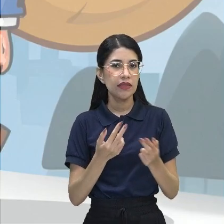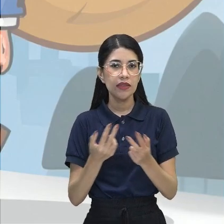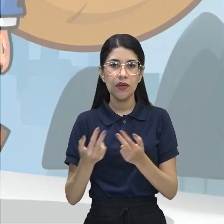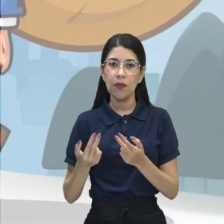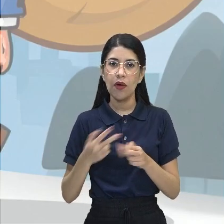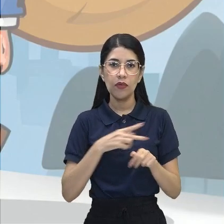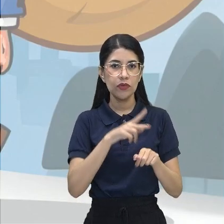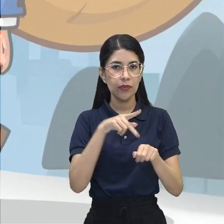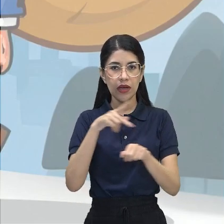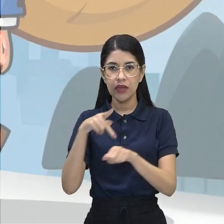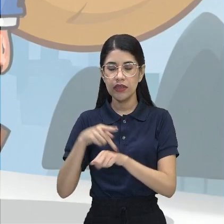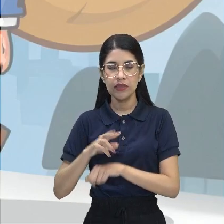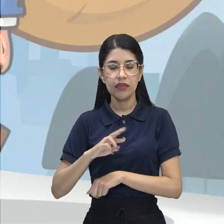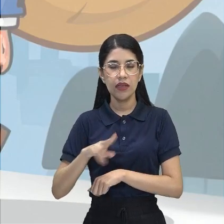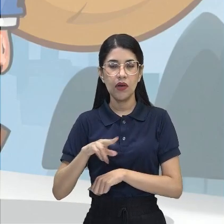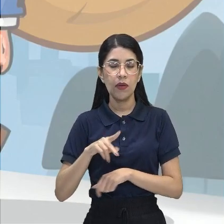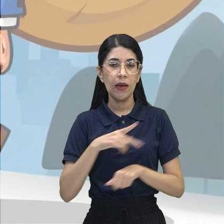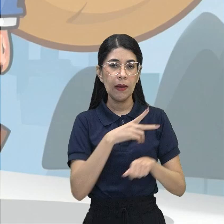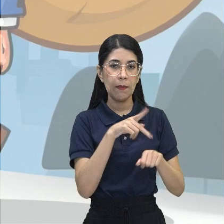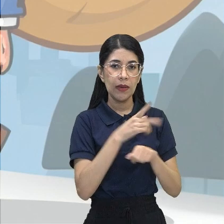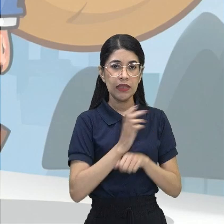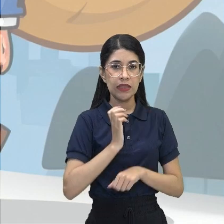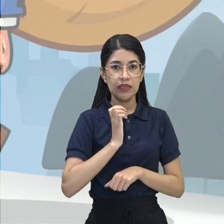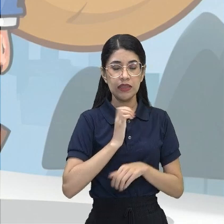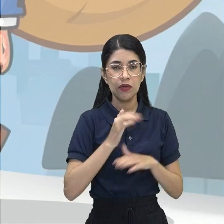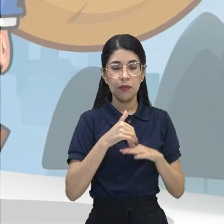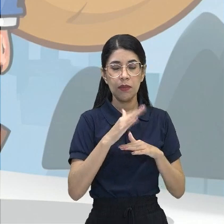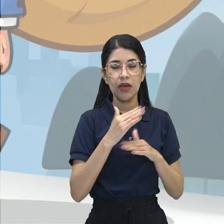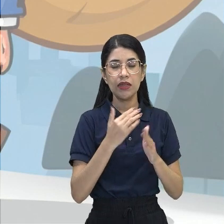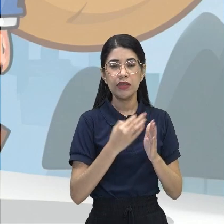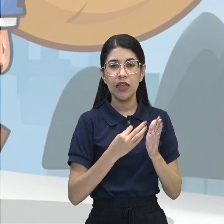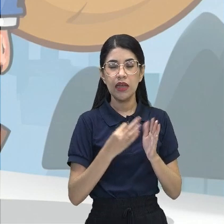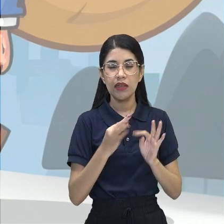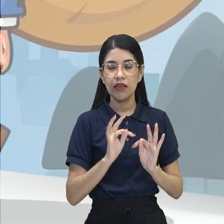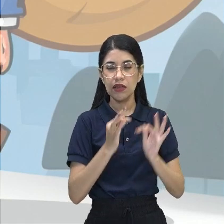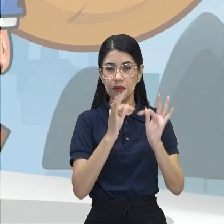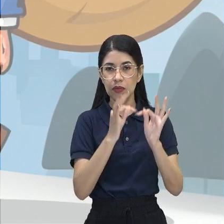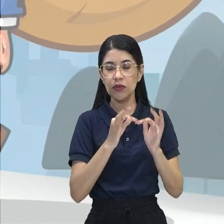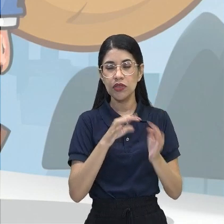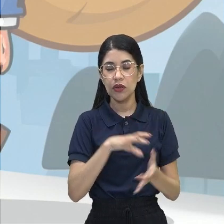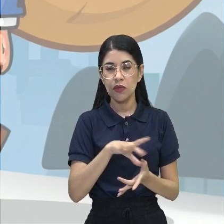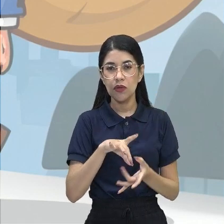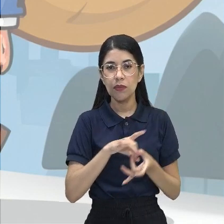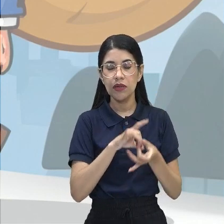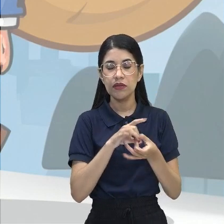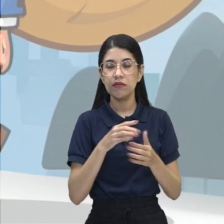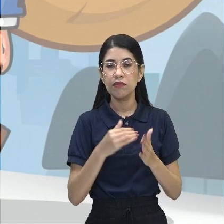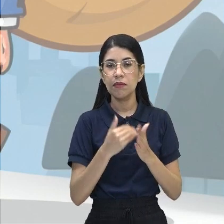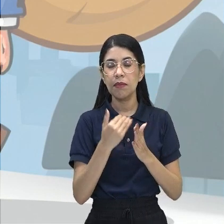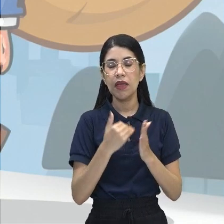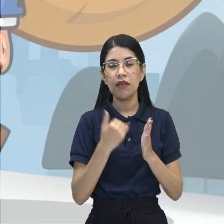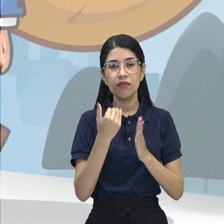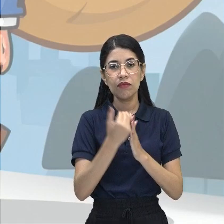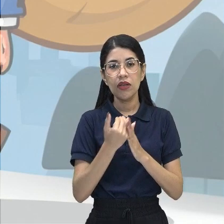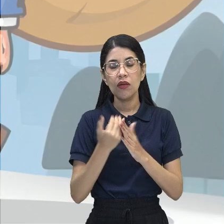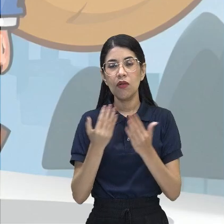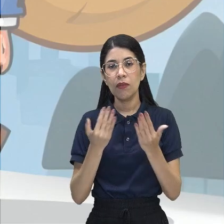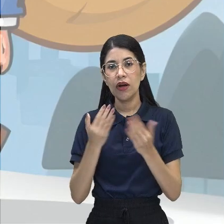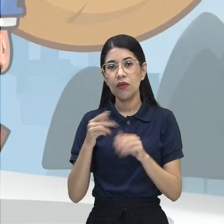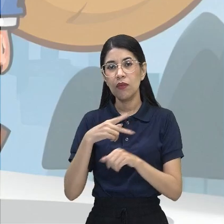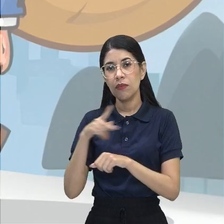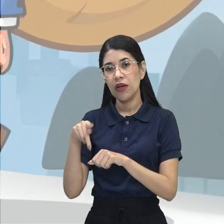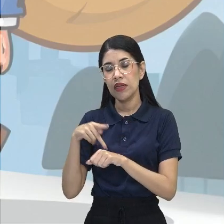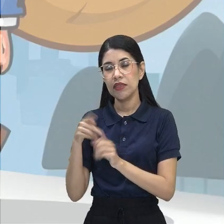né? Países mais ricos, com mais desenvolvimento tecnológico, são mais globalizados do que os países mais pobres, né?